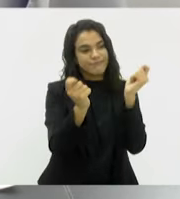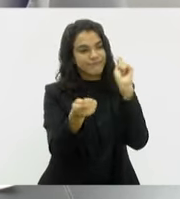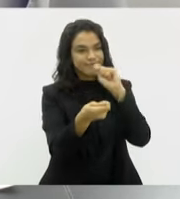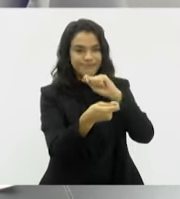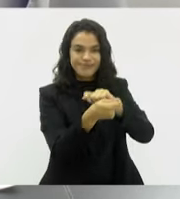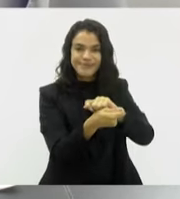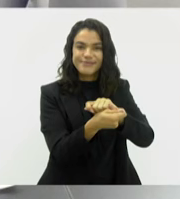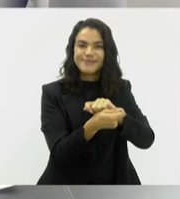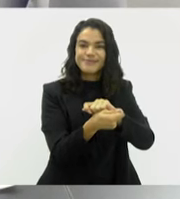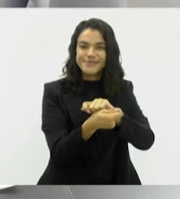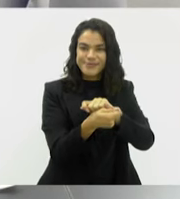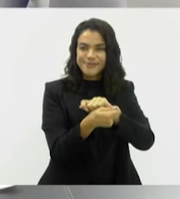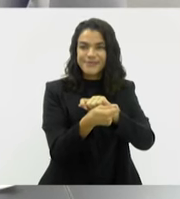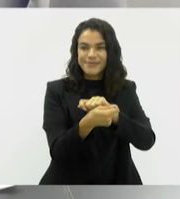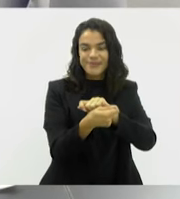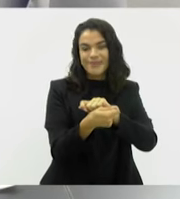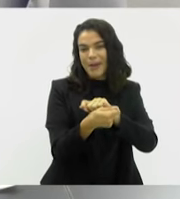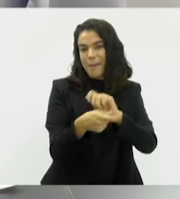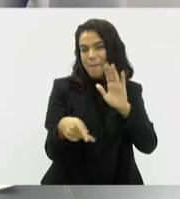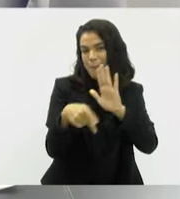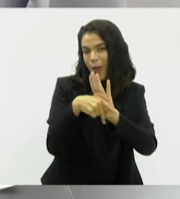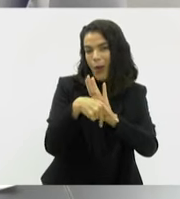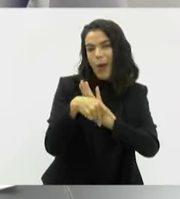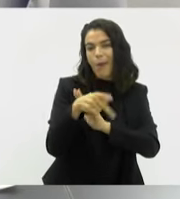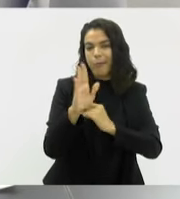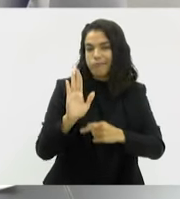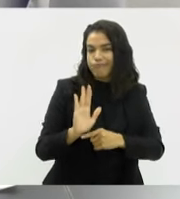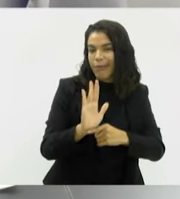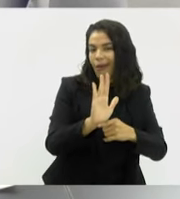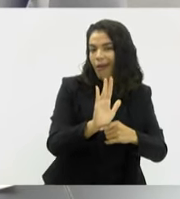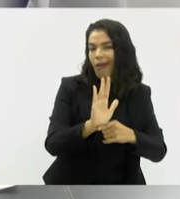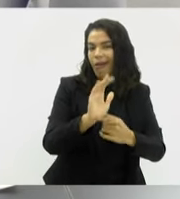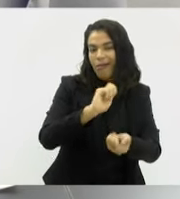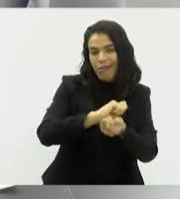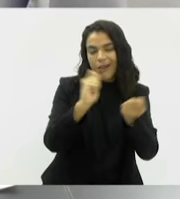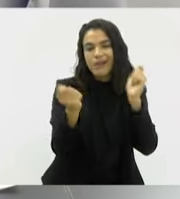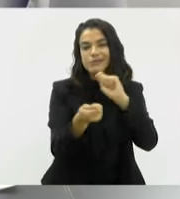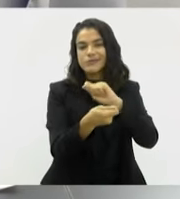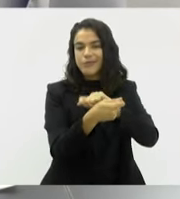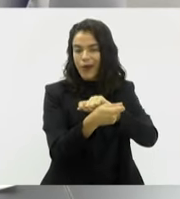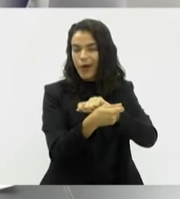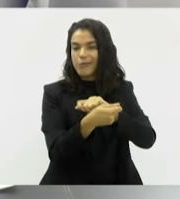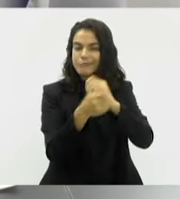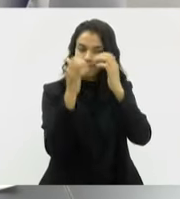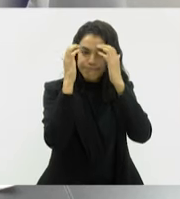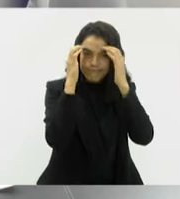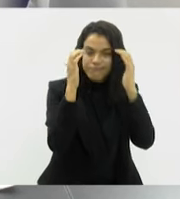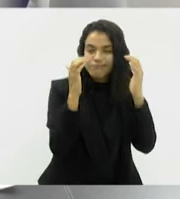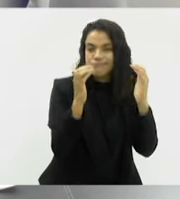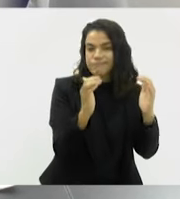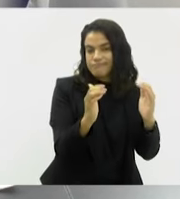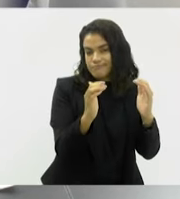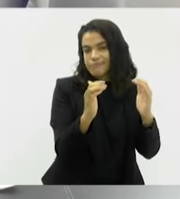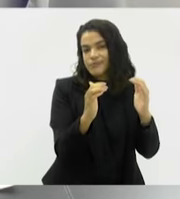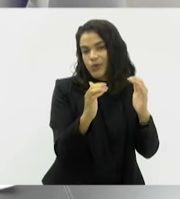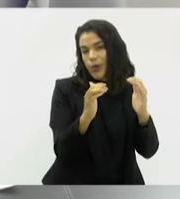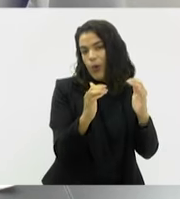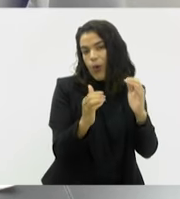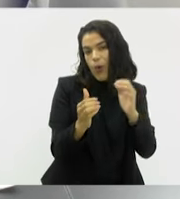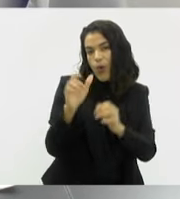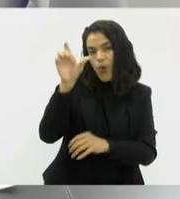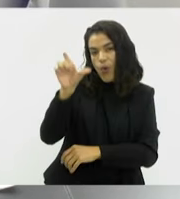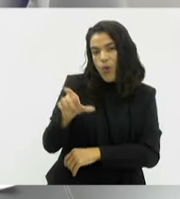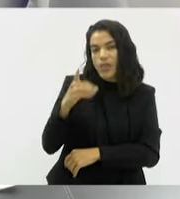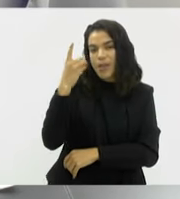num beneplácito da CCJ, numa bonomia nossa, transforma para respeitar o legislador, mas,